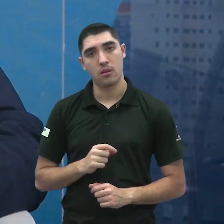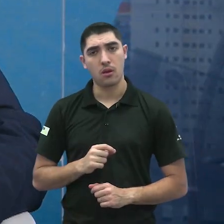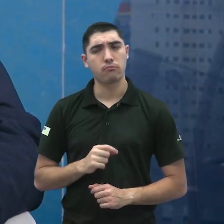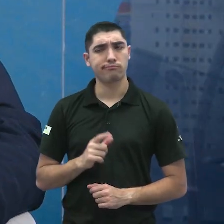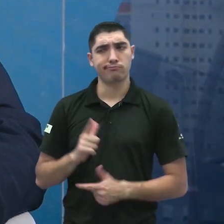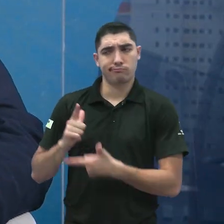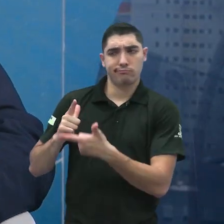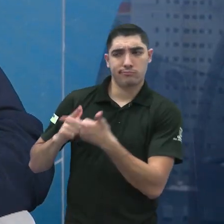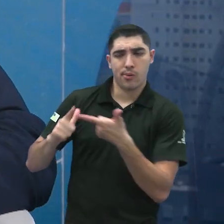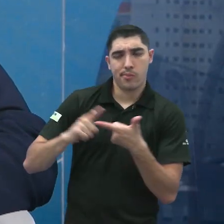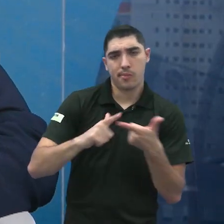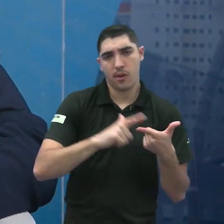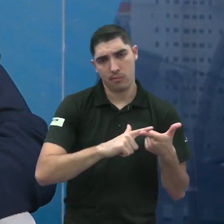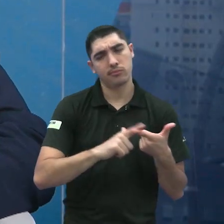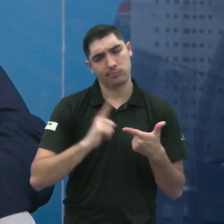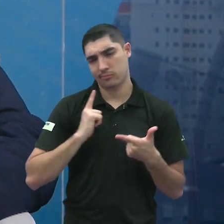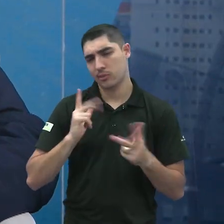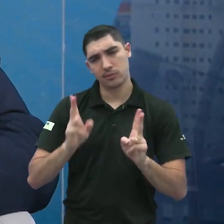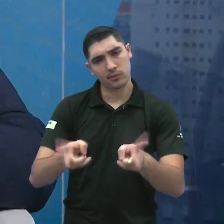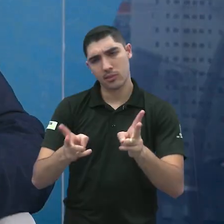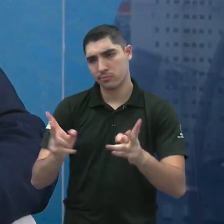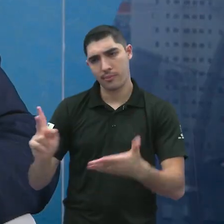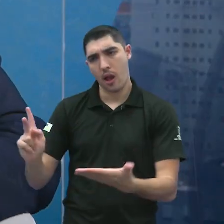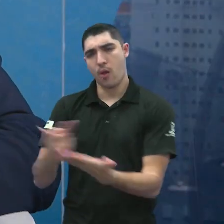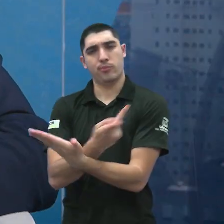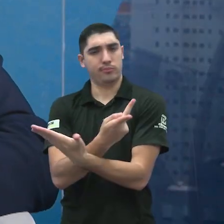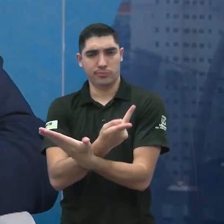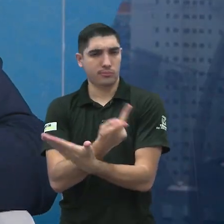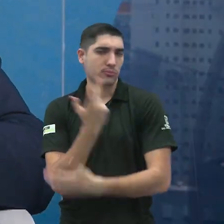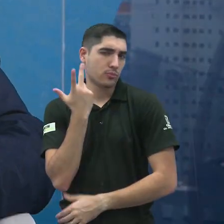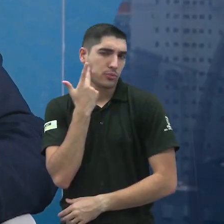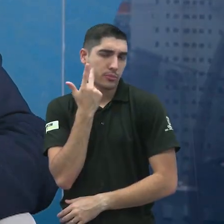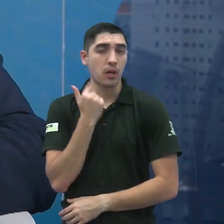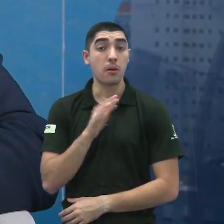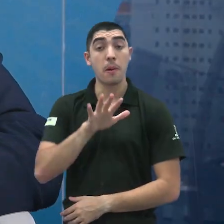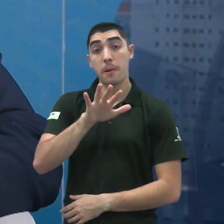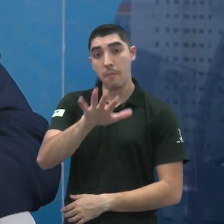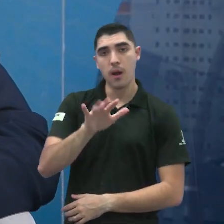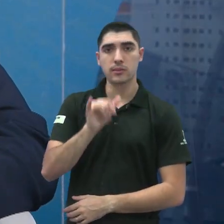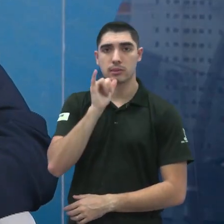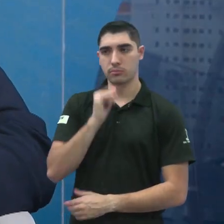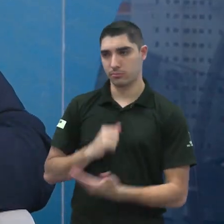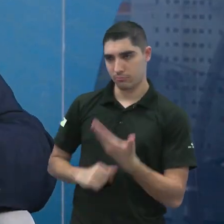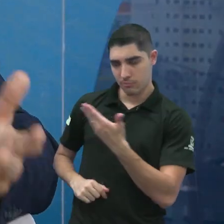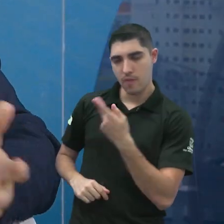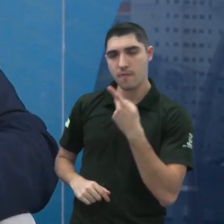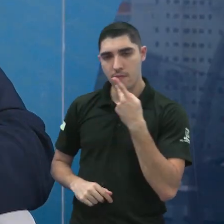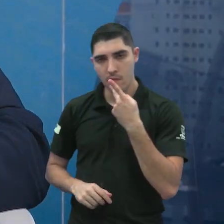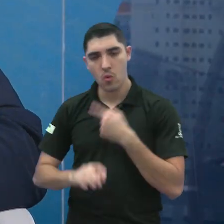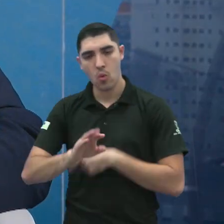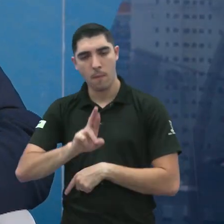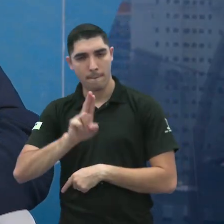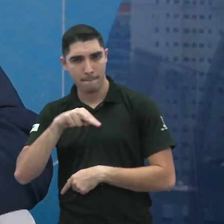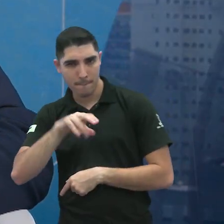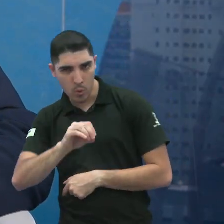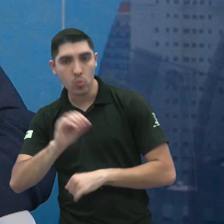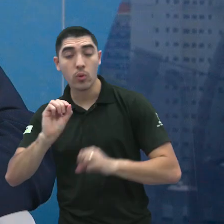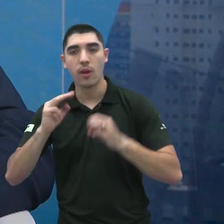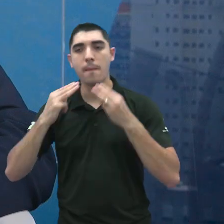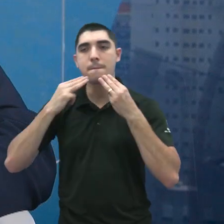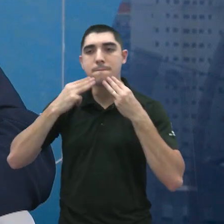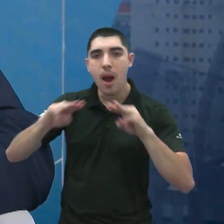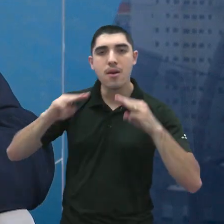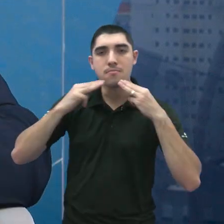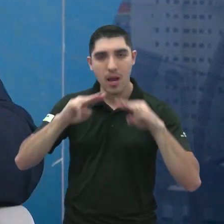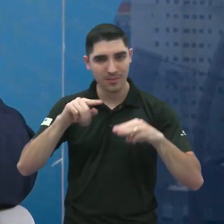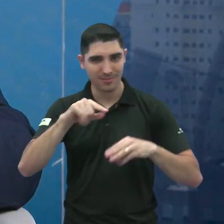sempre existem alguns os problemas, né? Mas eu acho que, a gente estava comentando sobre as mudanças nos hábitos de consumo, né? O Bruno comentou também do marketplace, né?